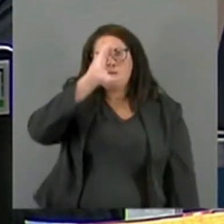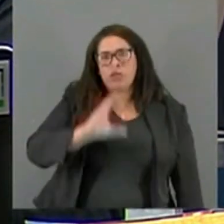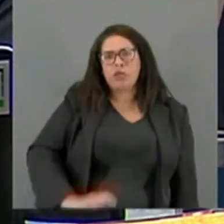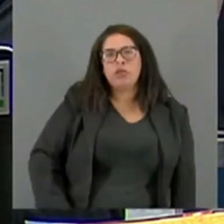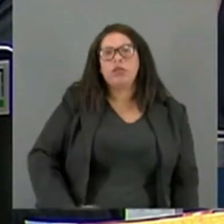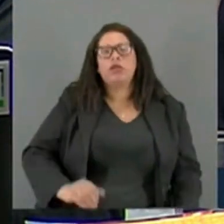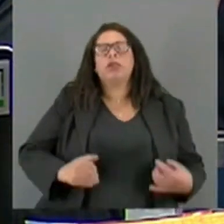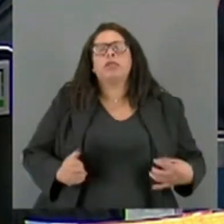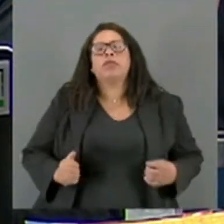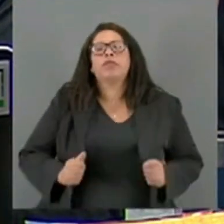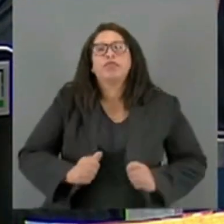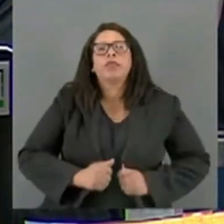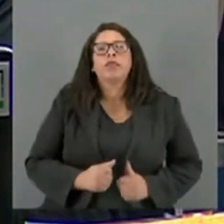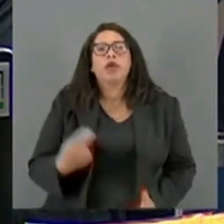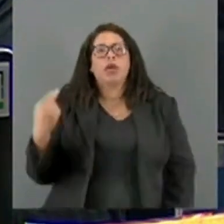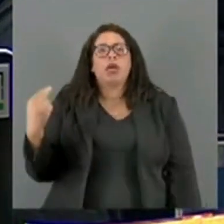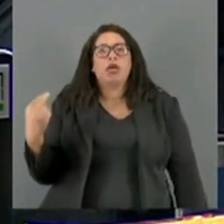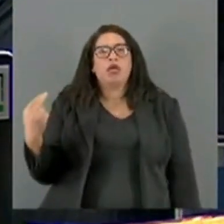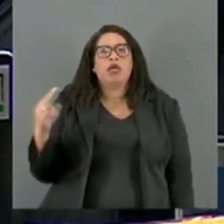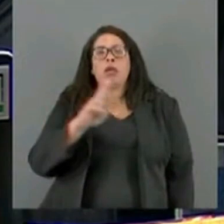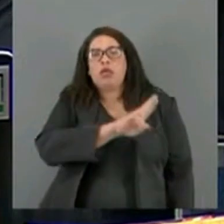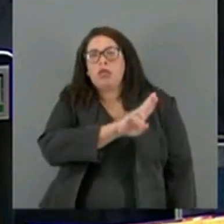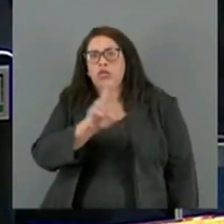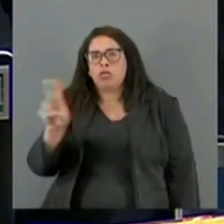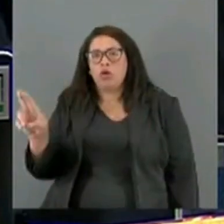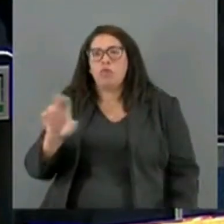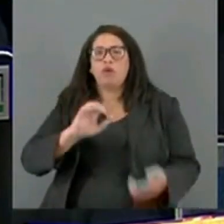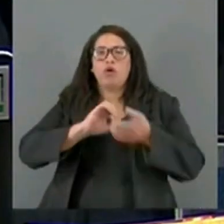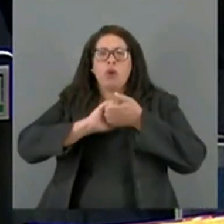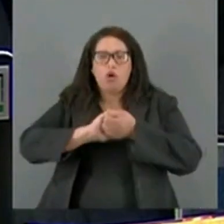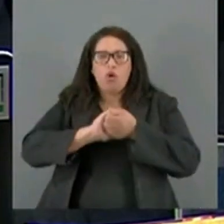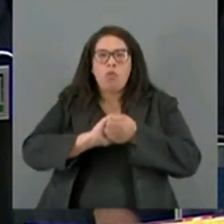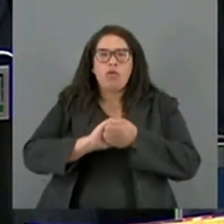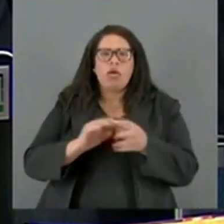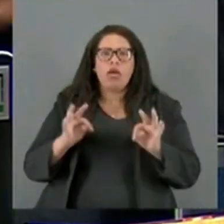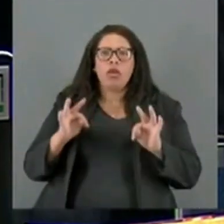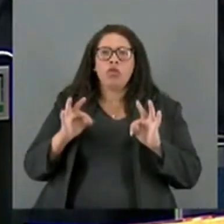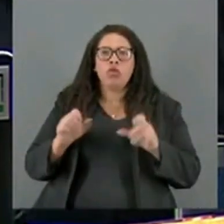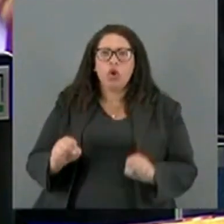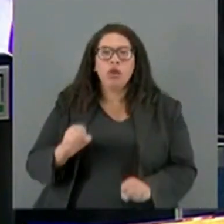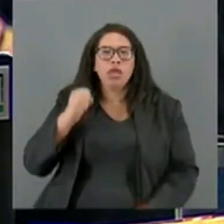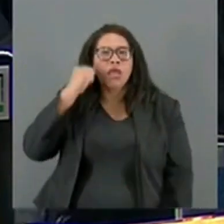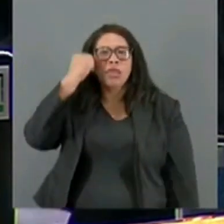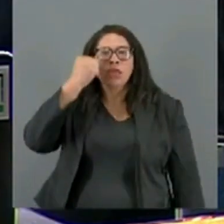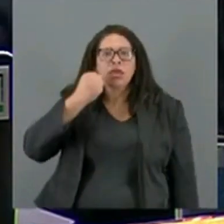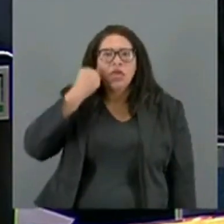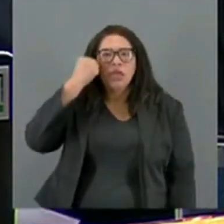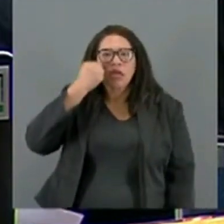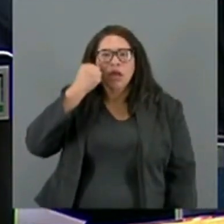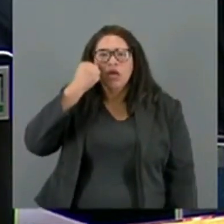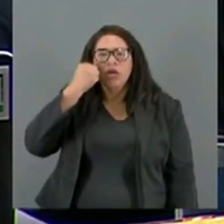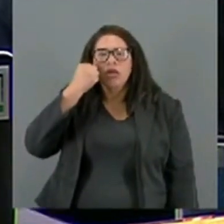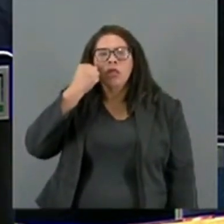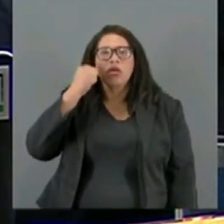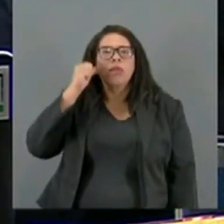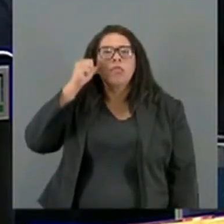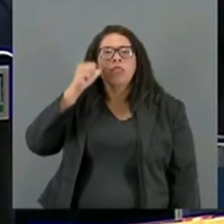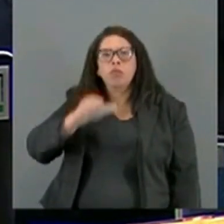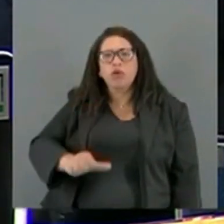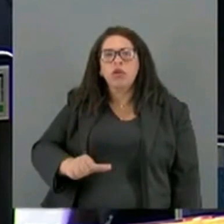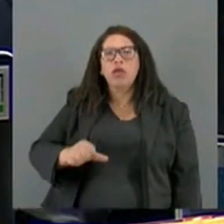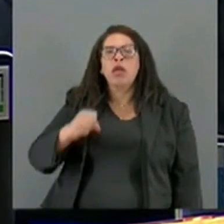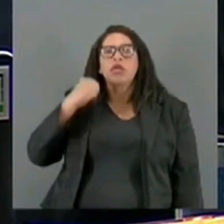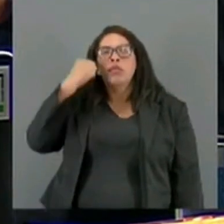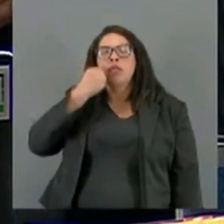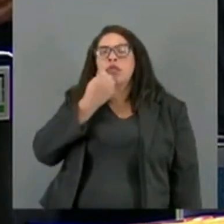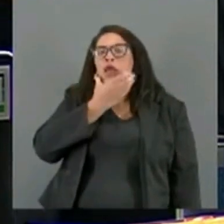Cidadania, em nome de quem saúdo todas as senadoras e todos os